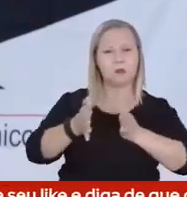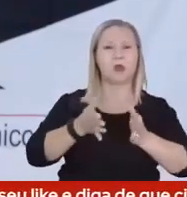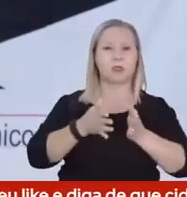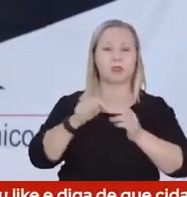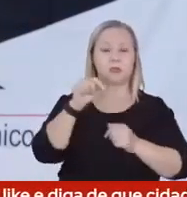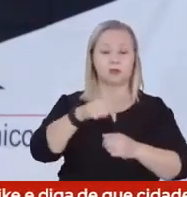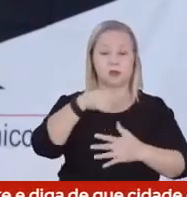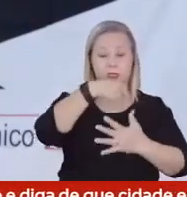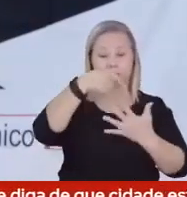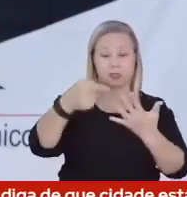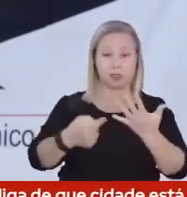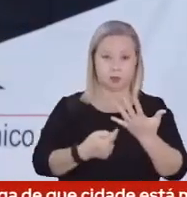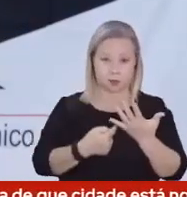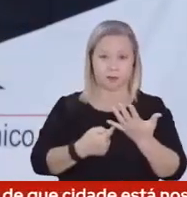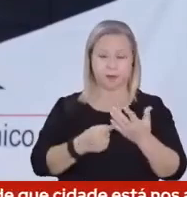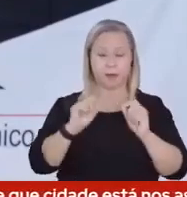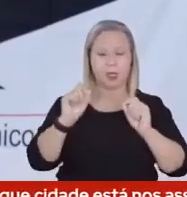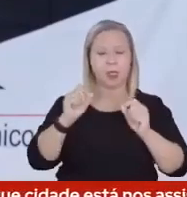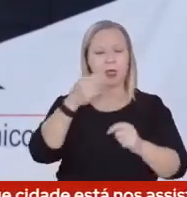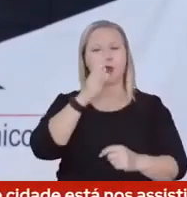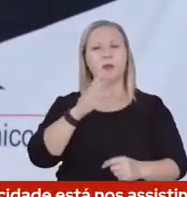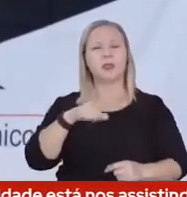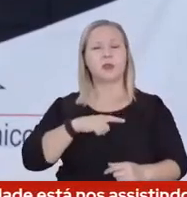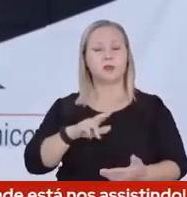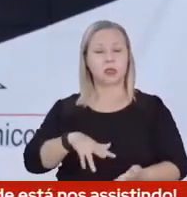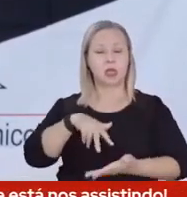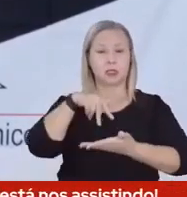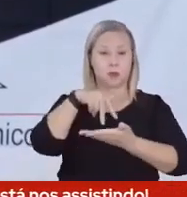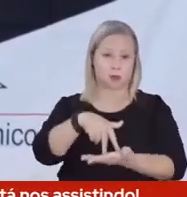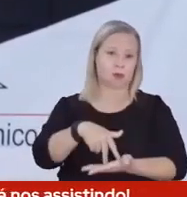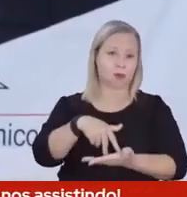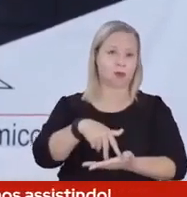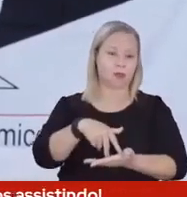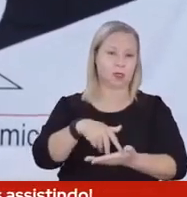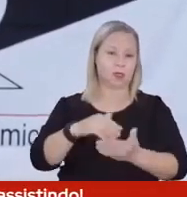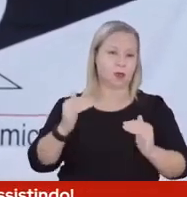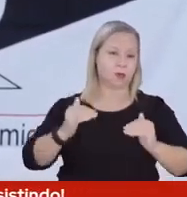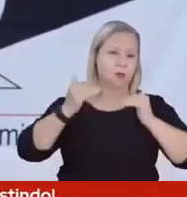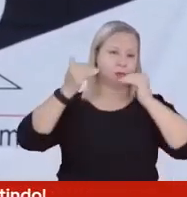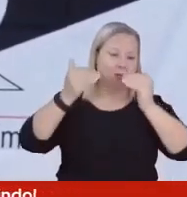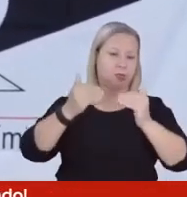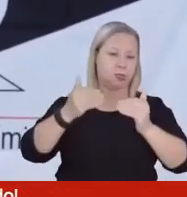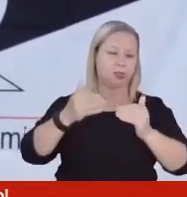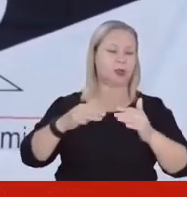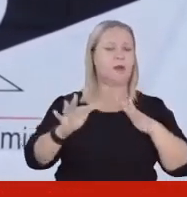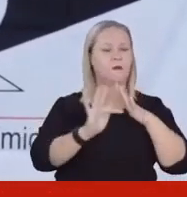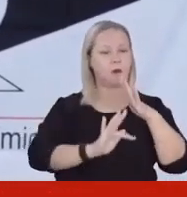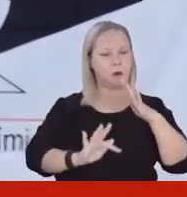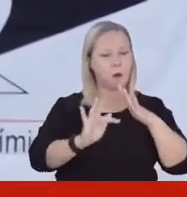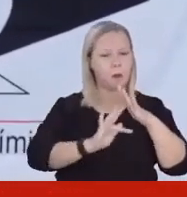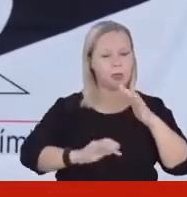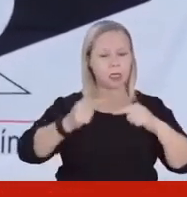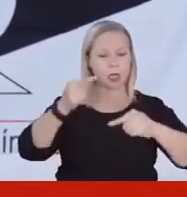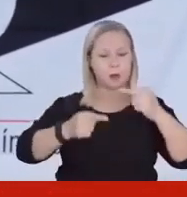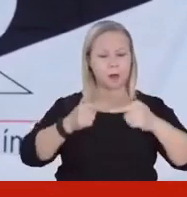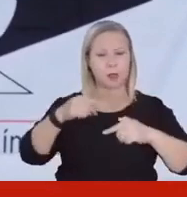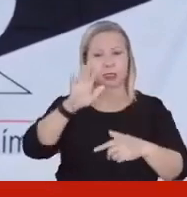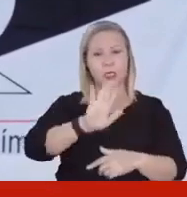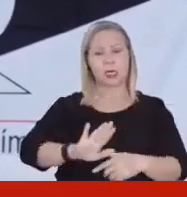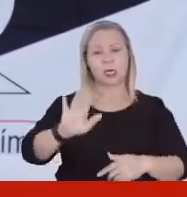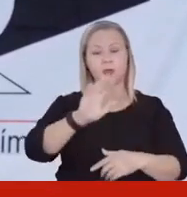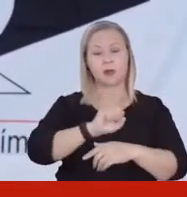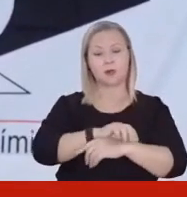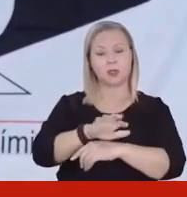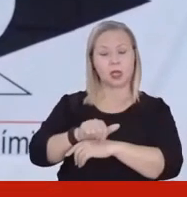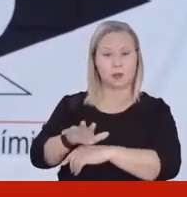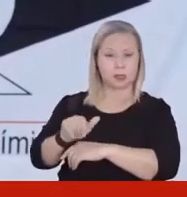essa posição formalmente na Política Nacional de Abastecimento. A nossa Constituição diz que é monopólio do